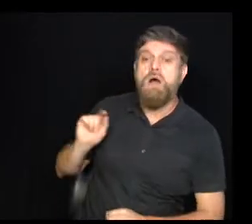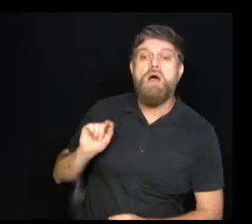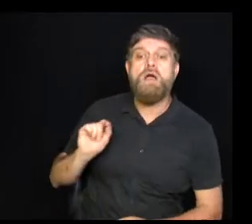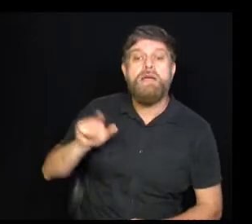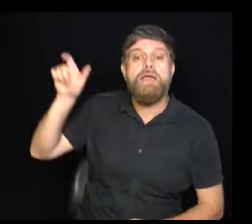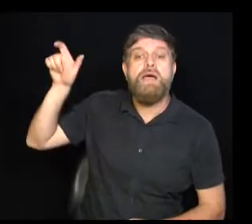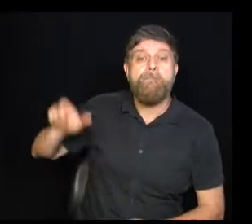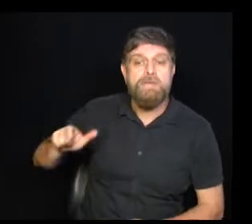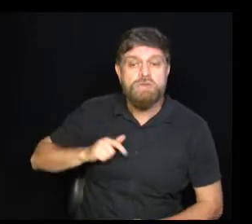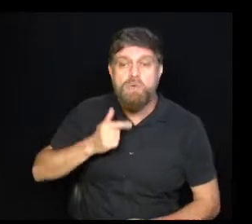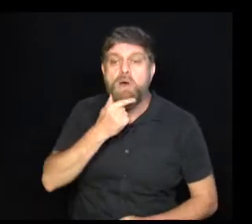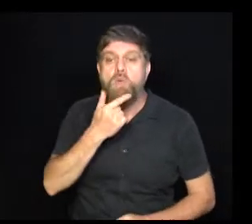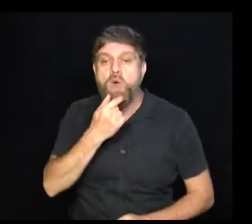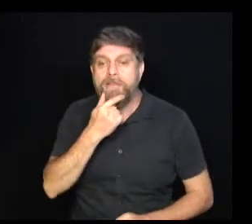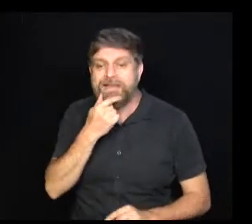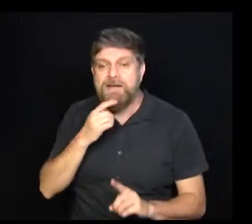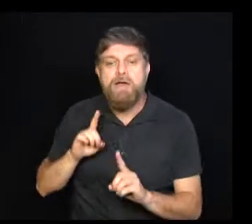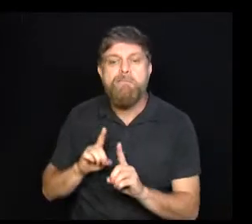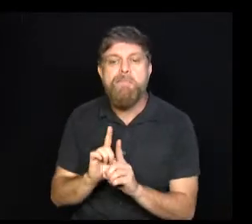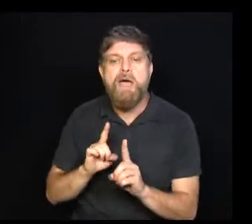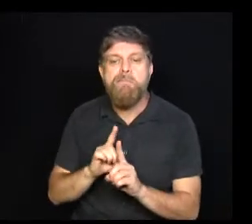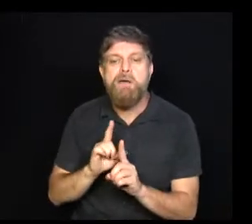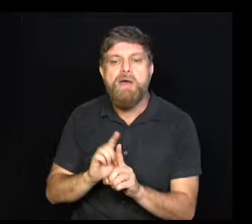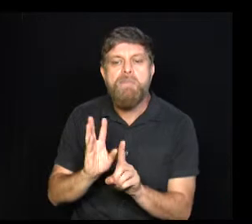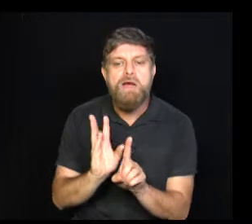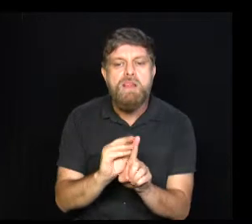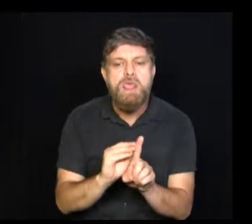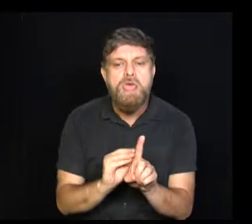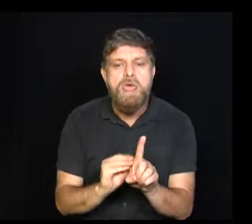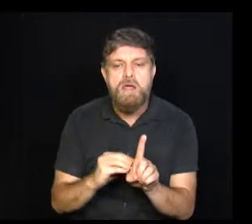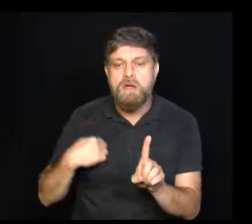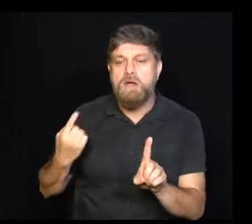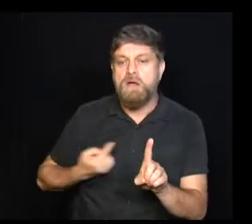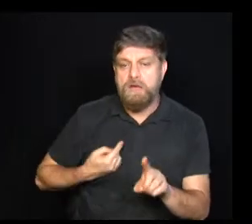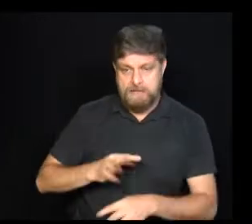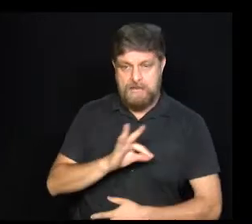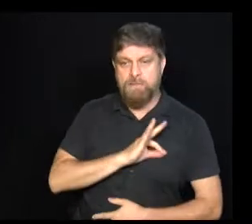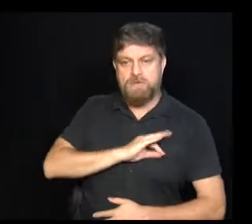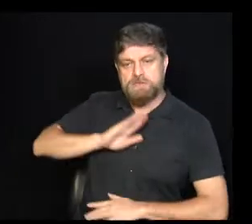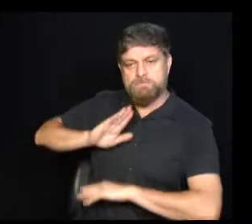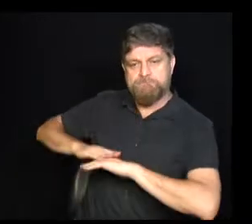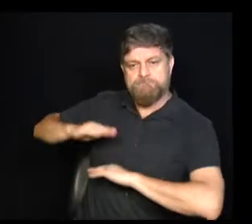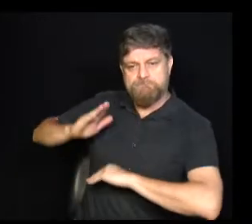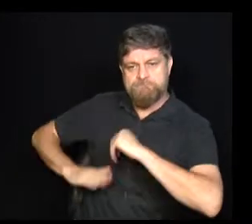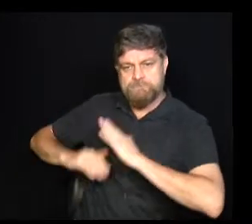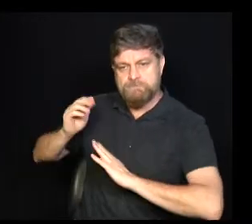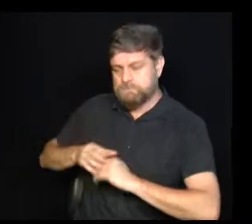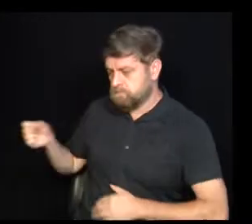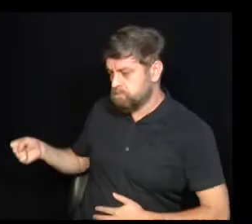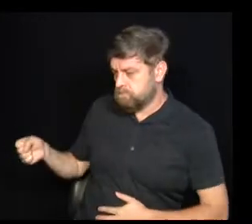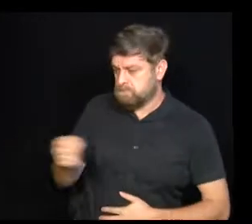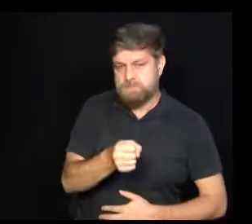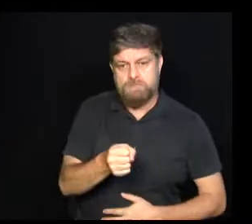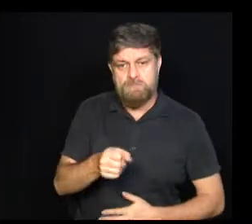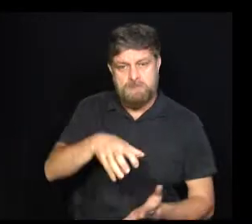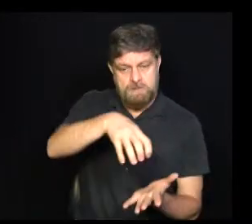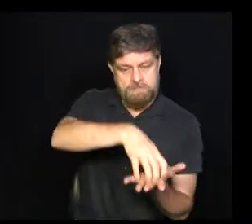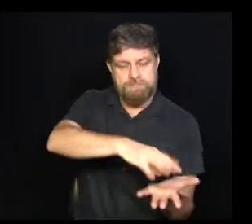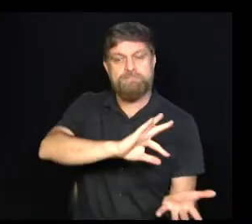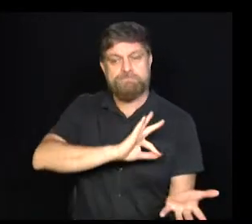quem é esse assediador, para que aí sim nós possamos fazer a abordagem e a devida condução ao distrito